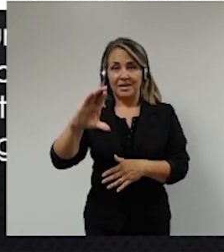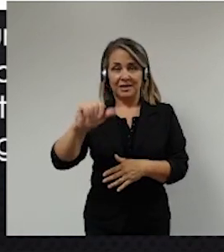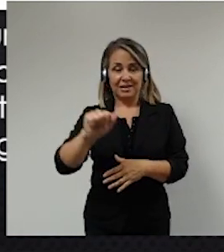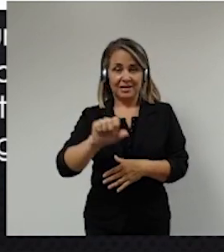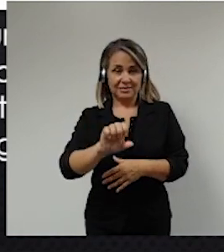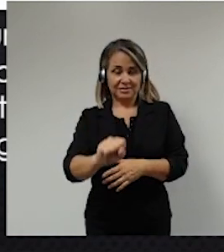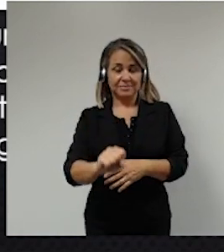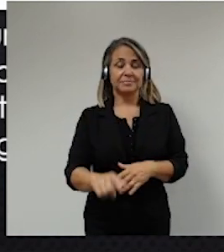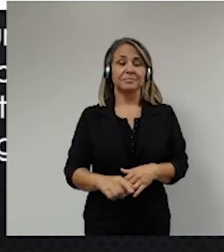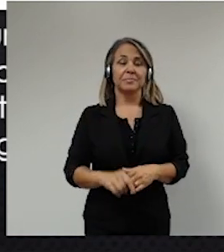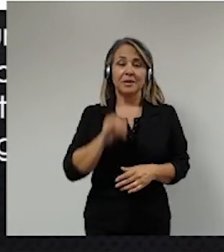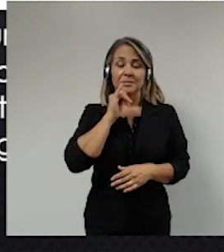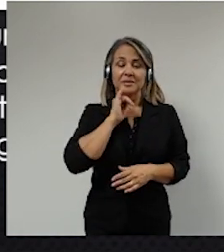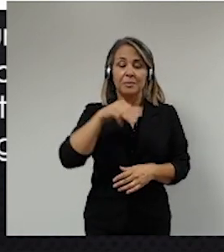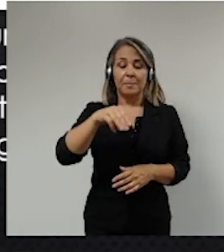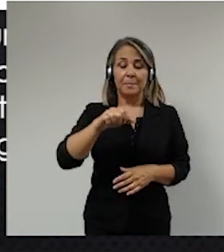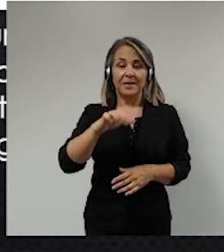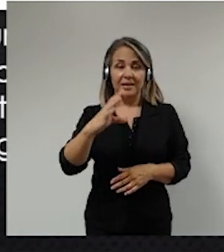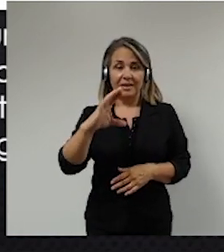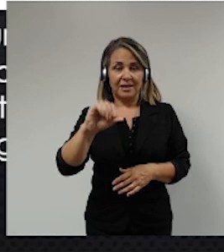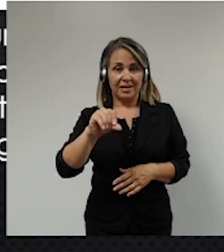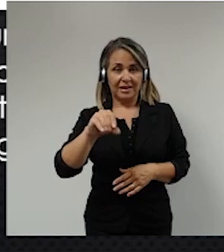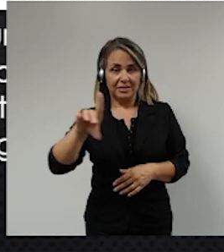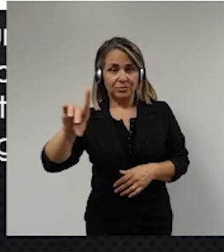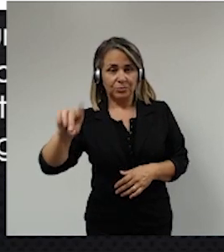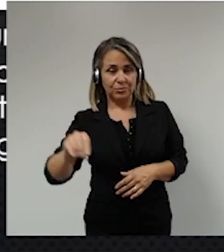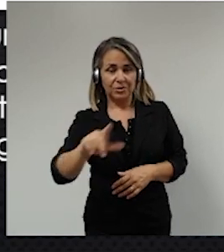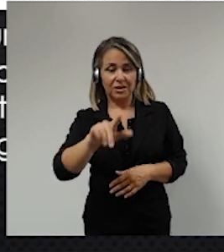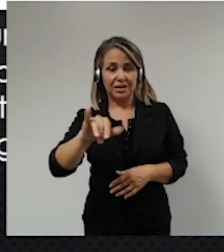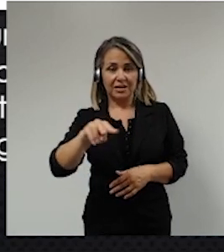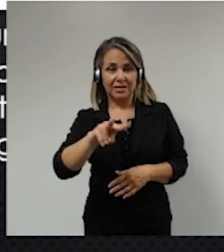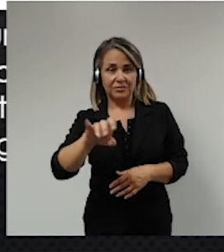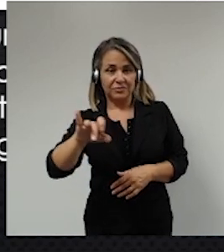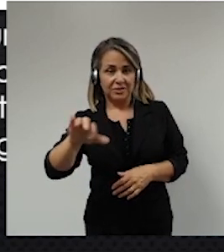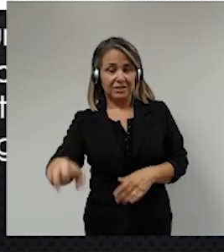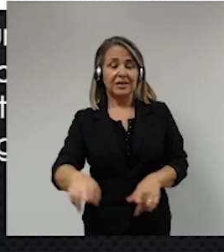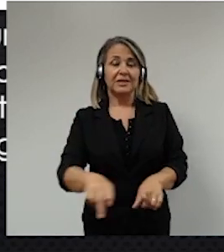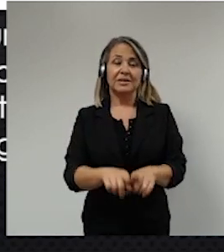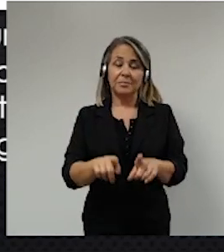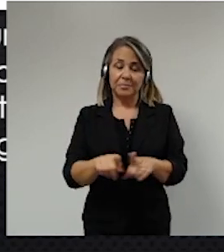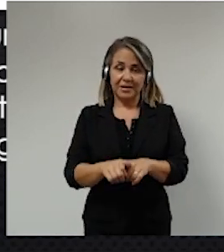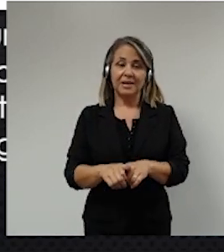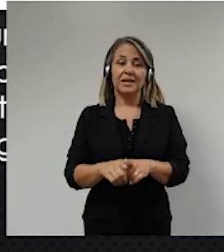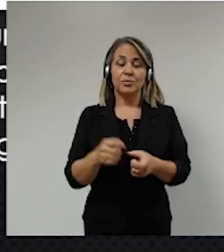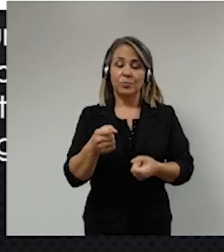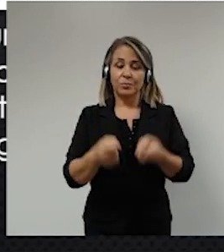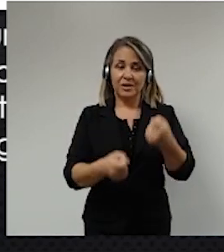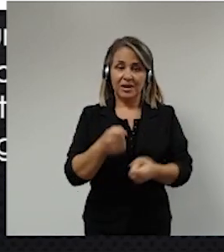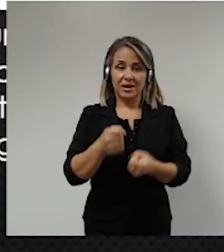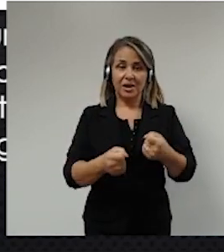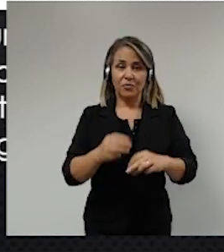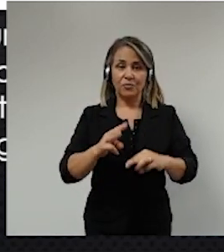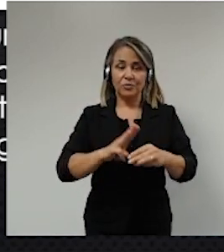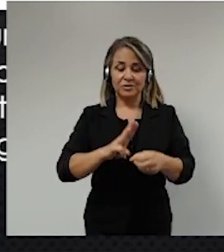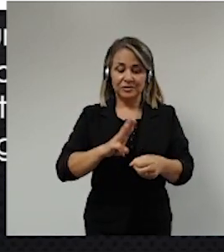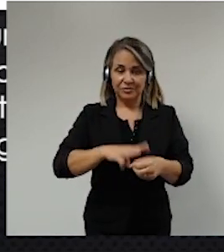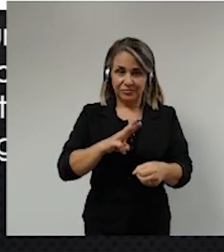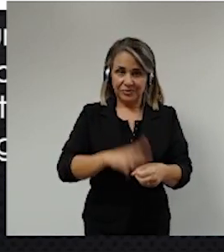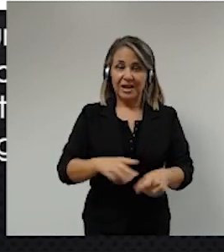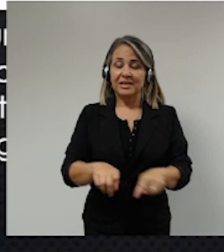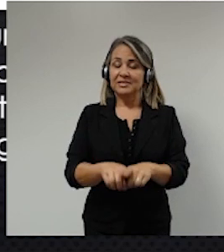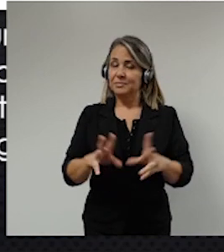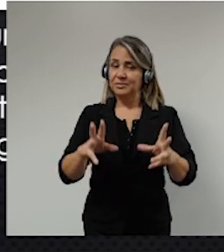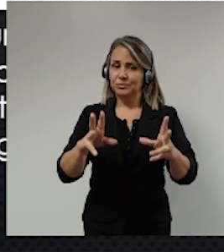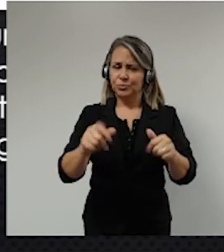Livre trocou, como todo mundo viu, eles até anunciaram na televisão, Volkswagen trocou, McDonald's,